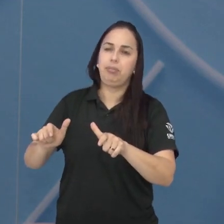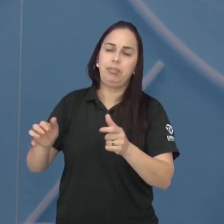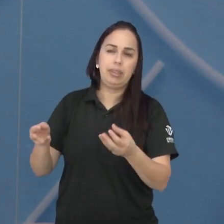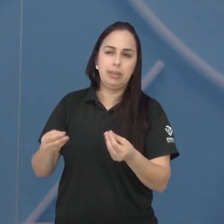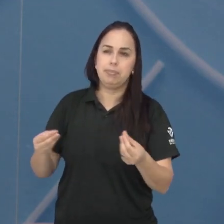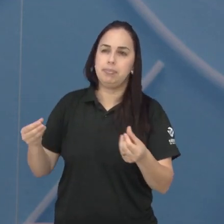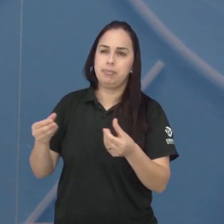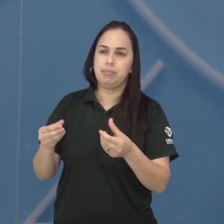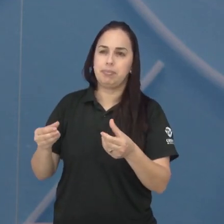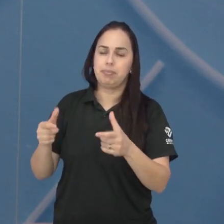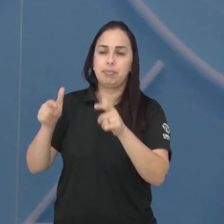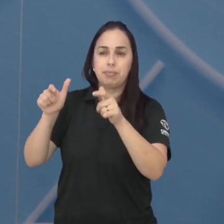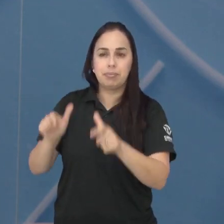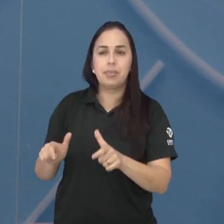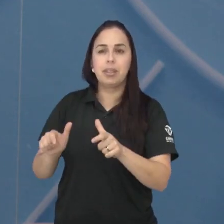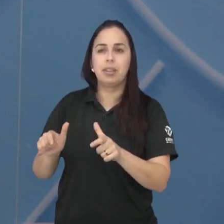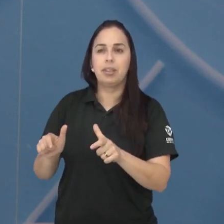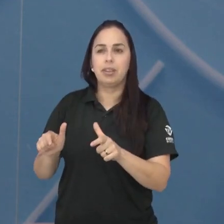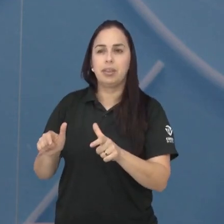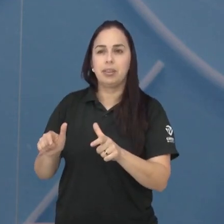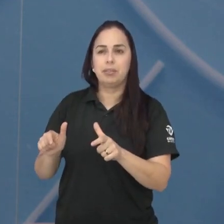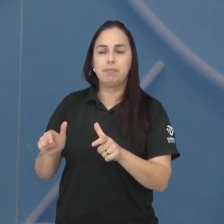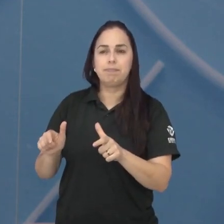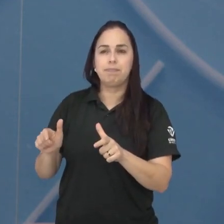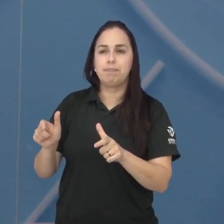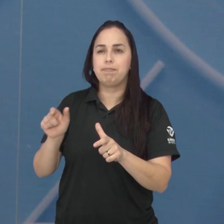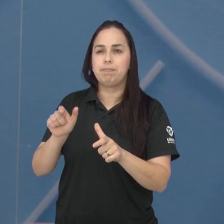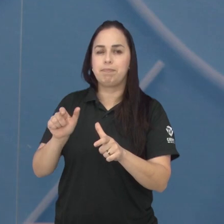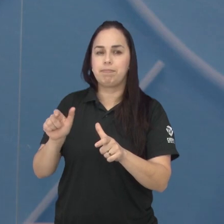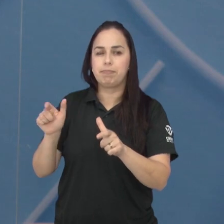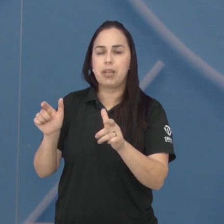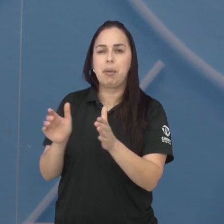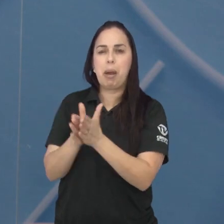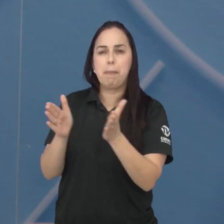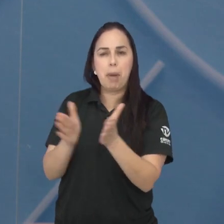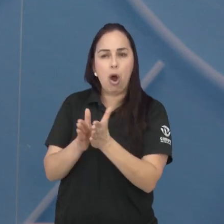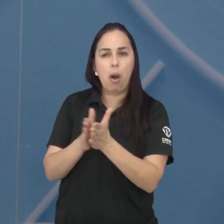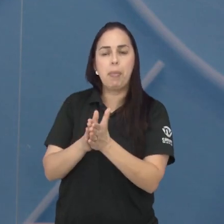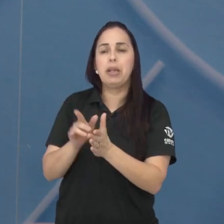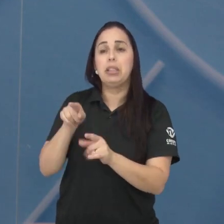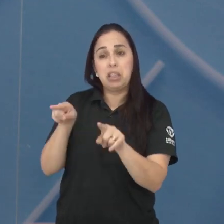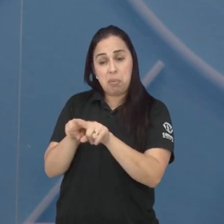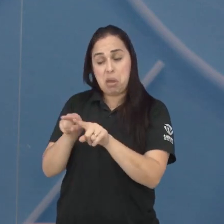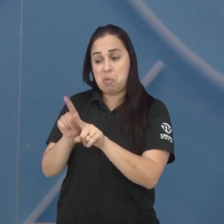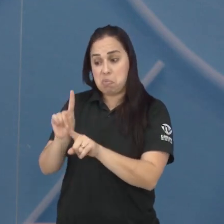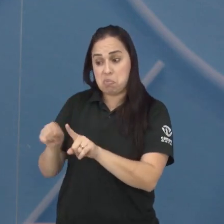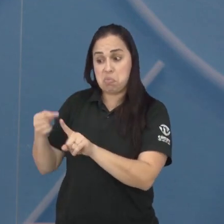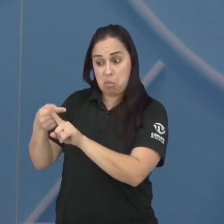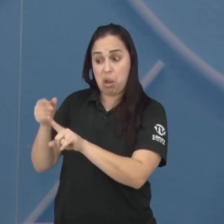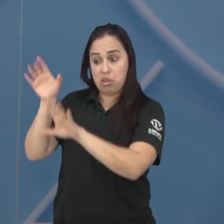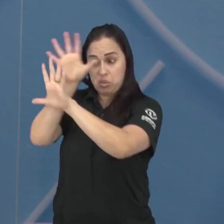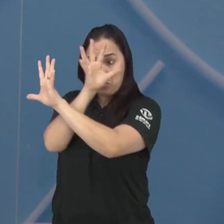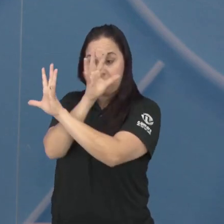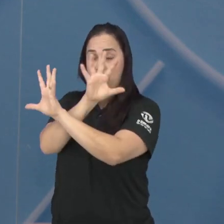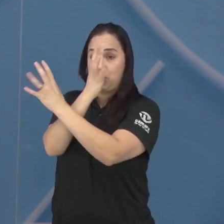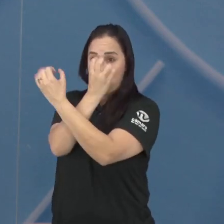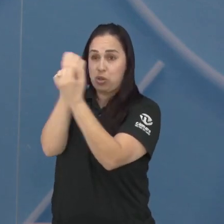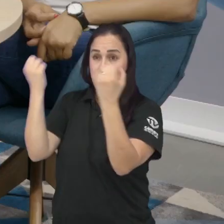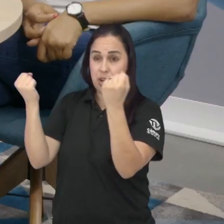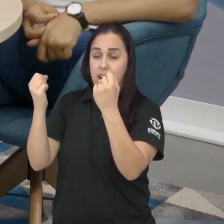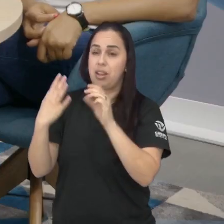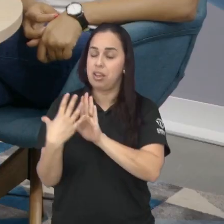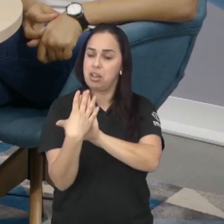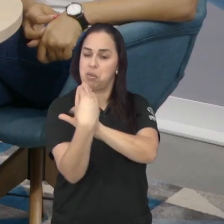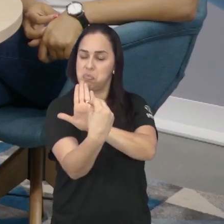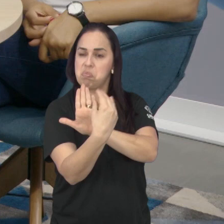mais carência, muitas vezes, é o lugar onde vai ter mais sororidade também, né? E que isso seja um espelho para toda a sociedade,